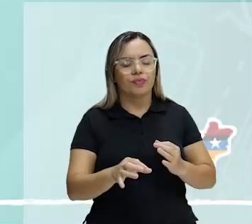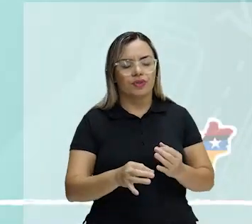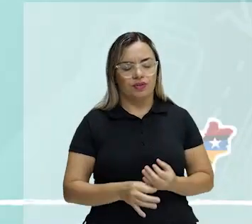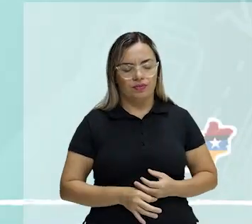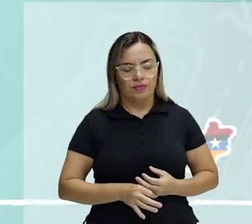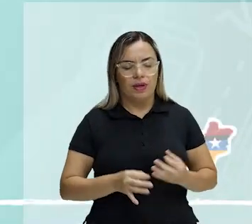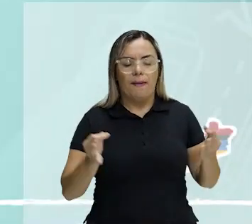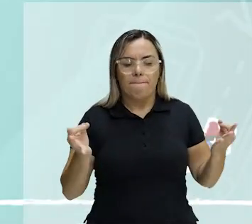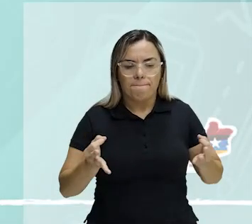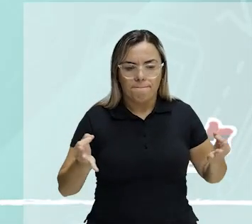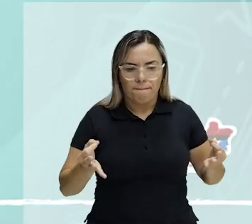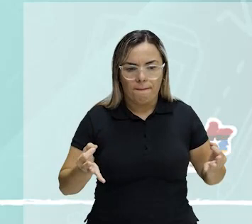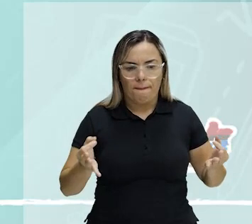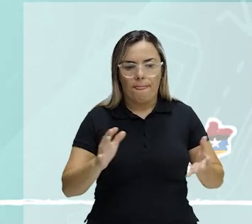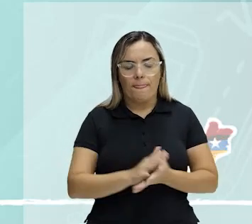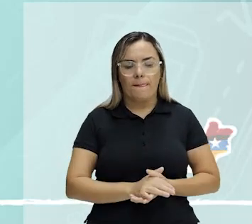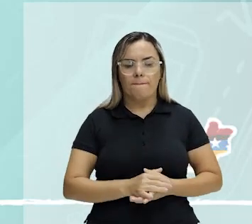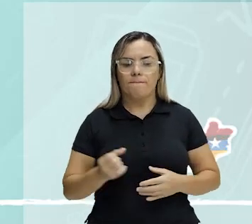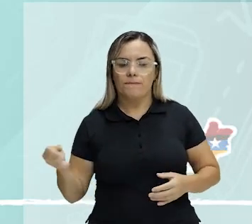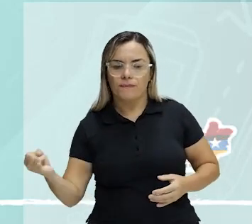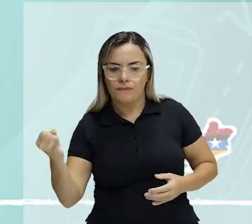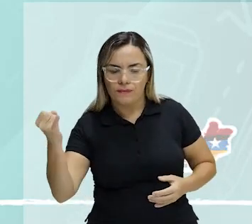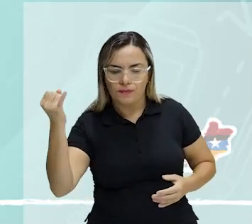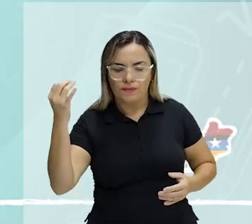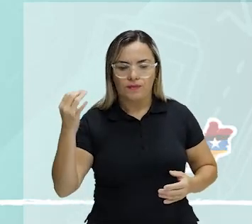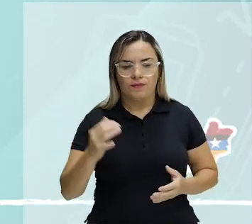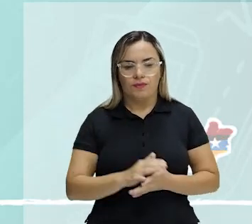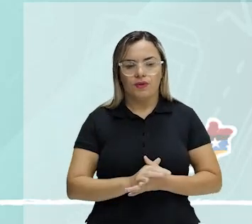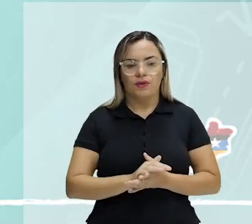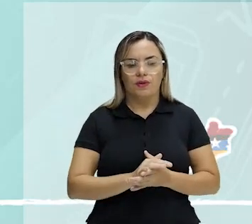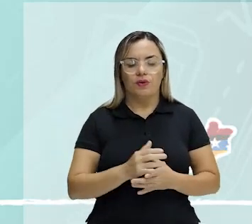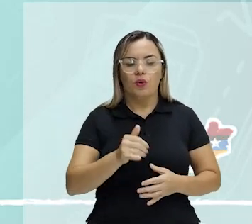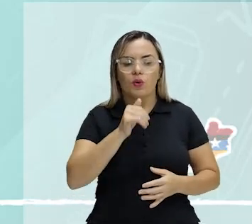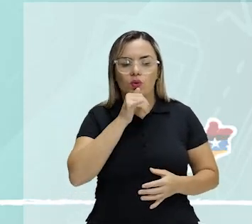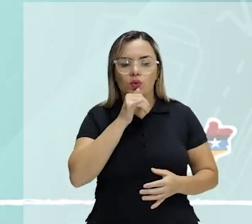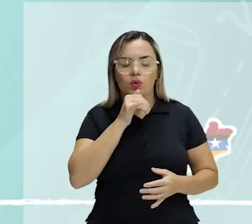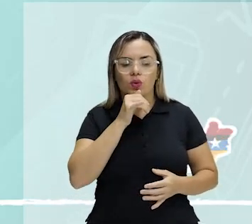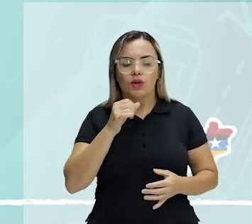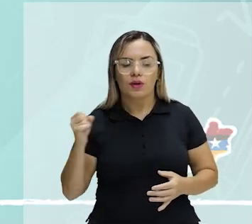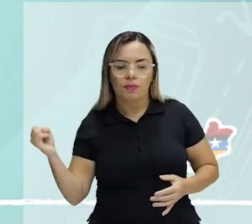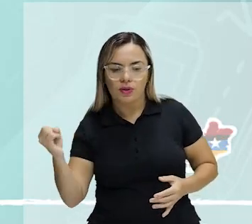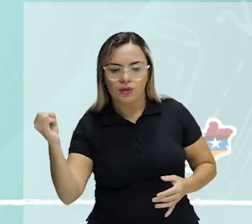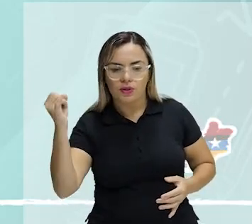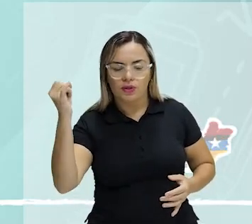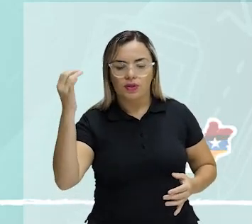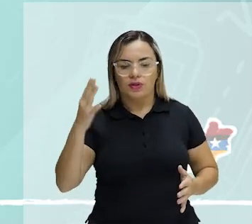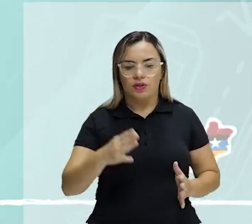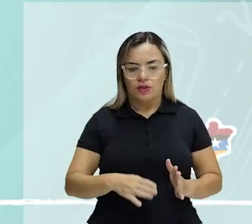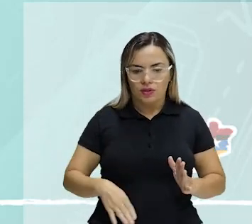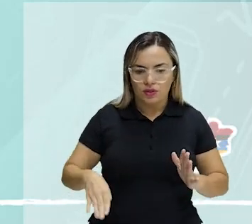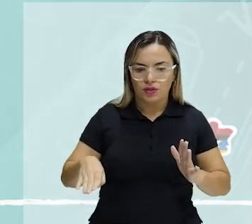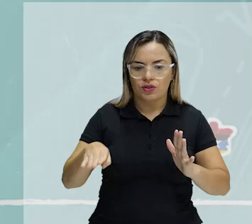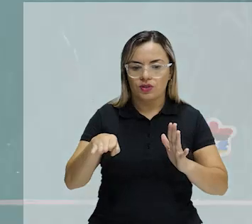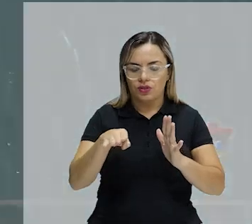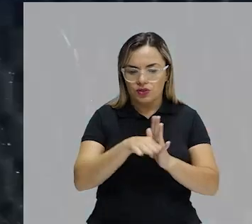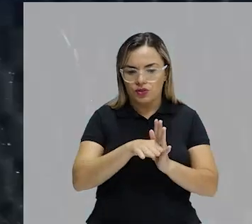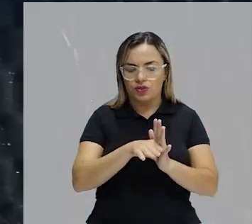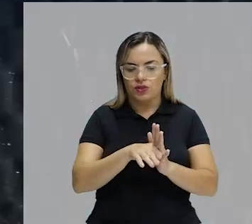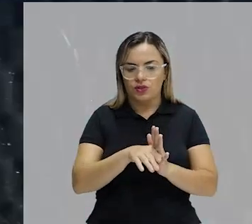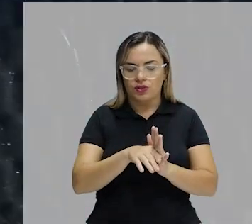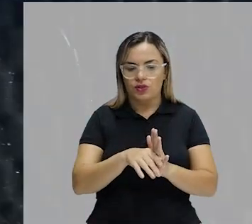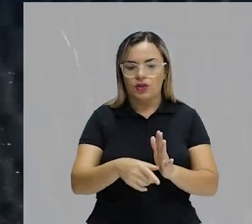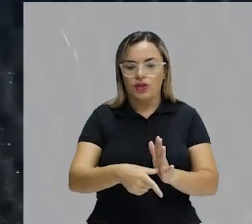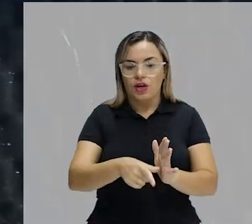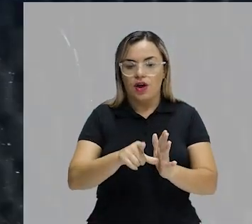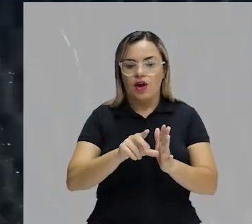Então, é fundamental que você chegue antes da reunião. É fundamental, alguma coisa é fundamental. Verbo